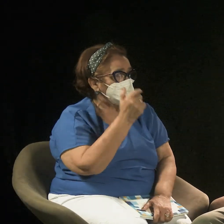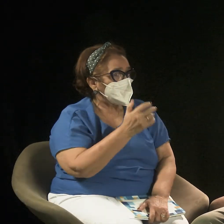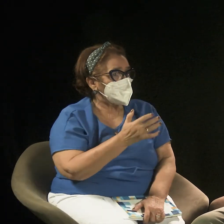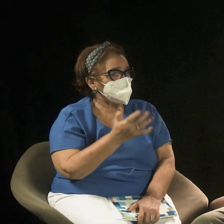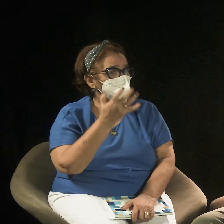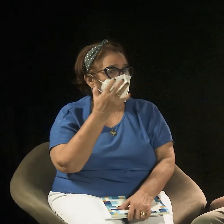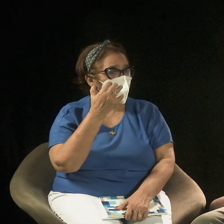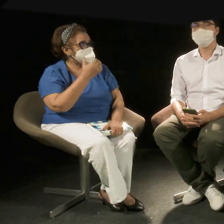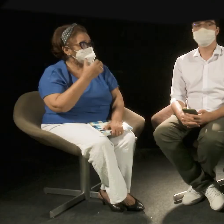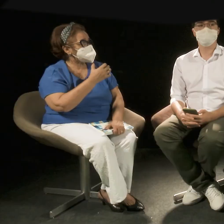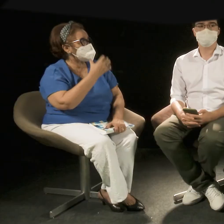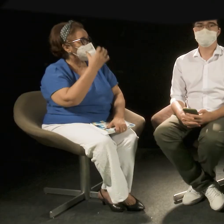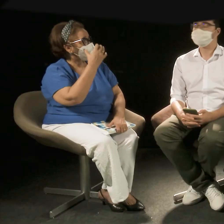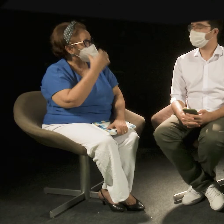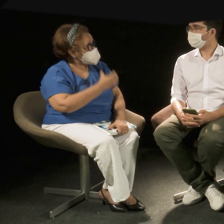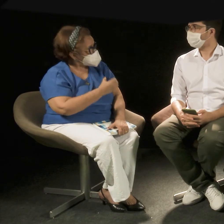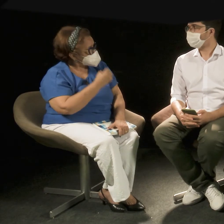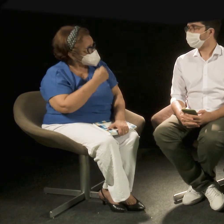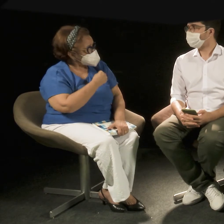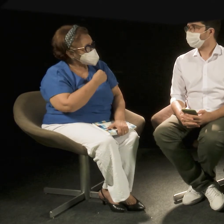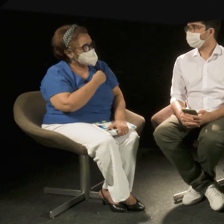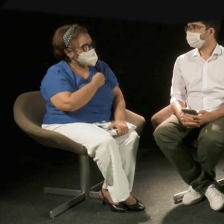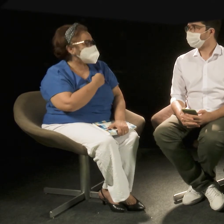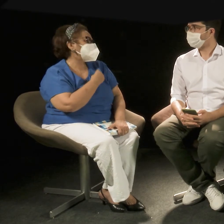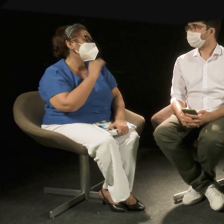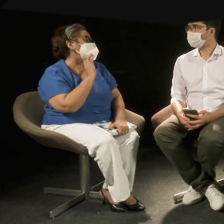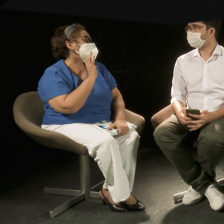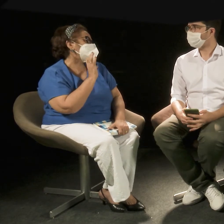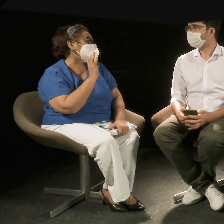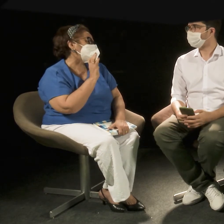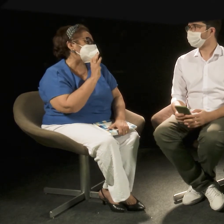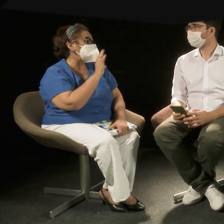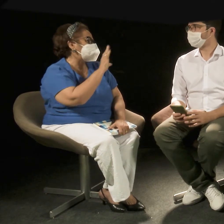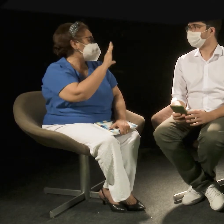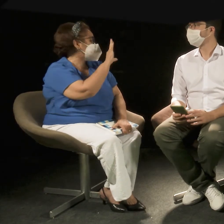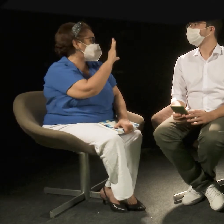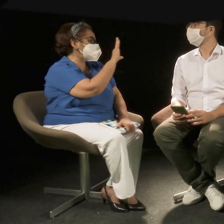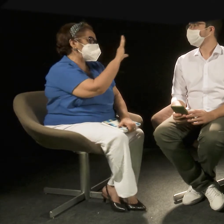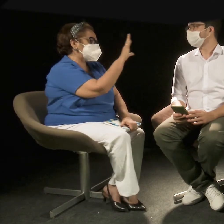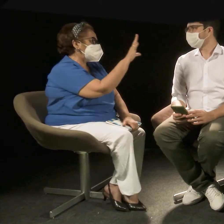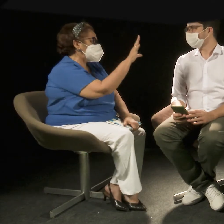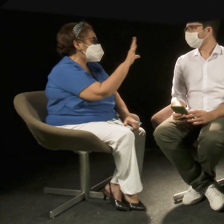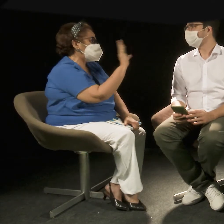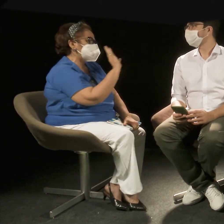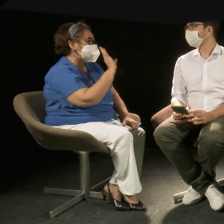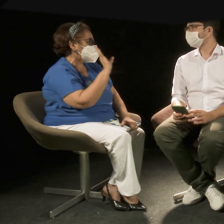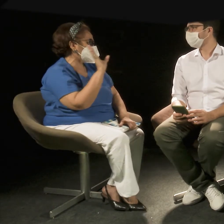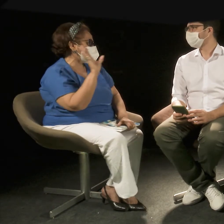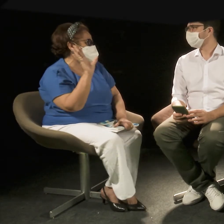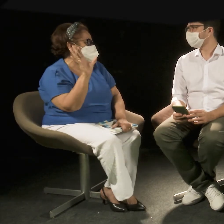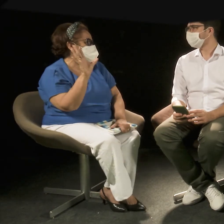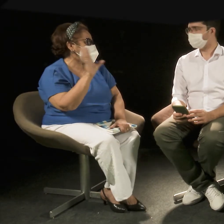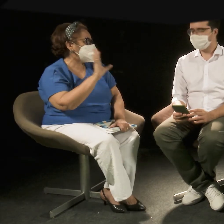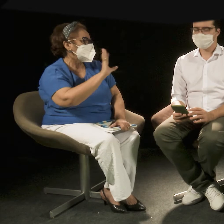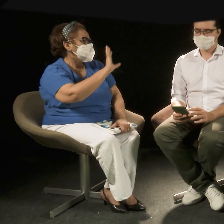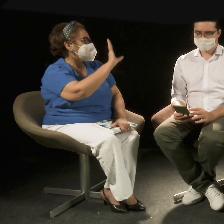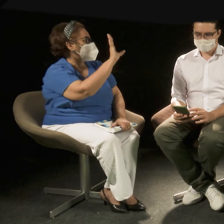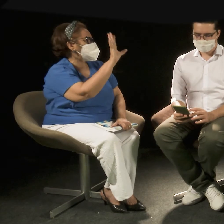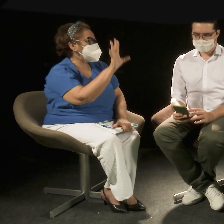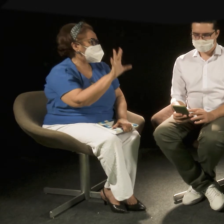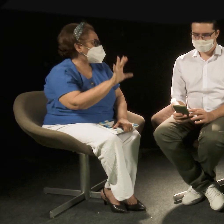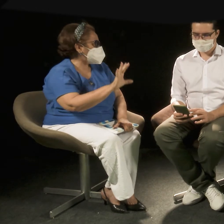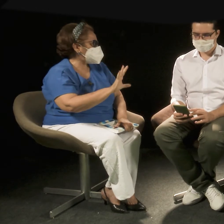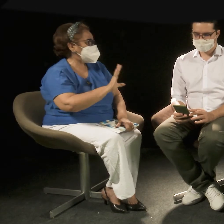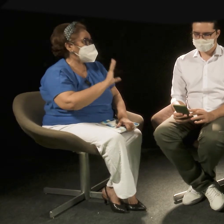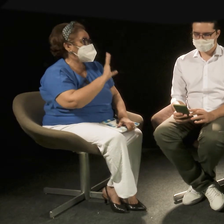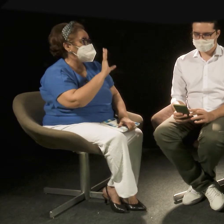escolas, mas a gente vê o seguinte, algum comodismo assim, não, isso aí não é problema meu. E coisa de família não se deve estar mexendo,